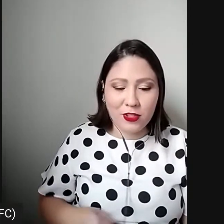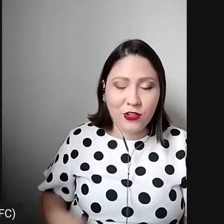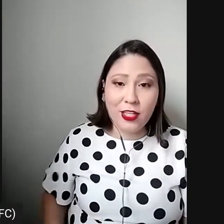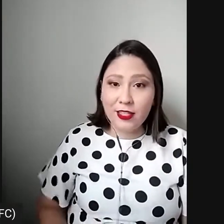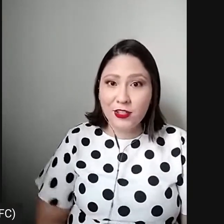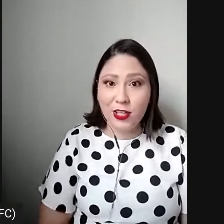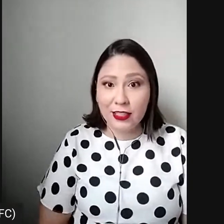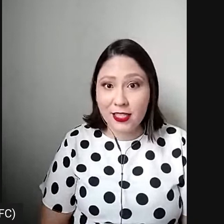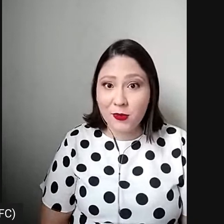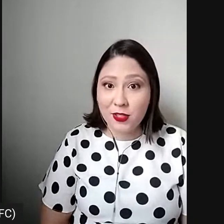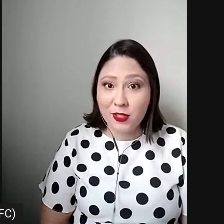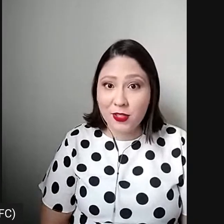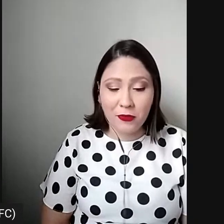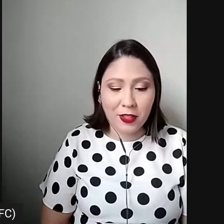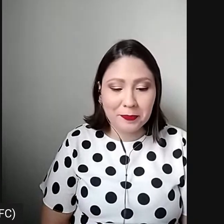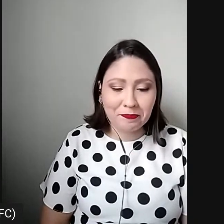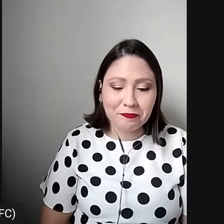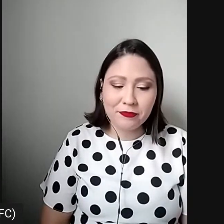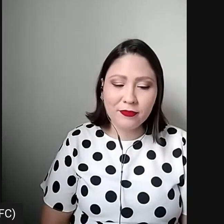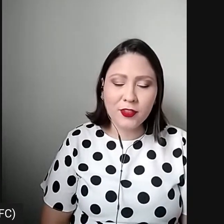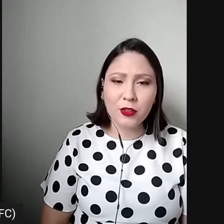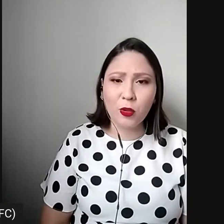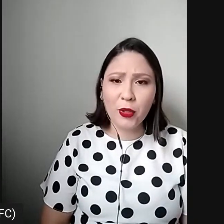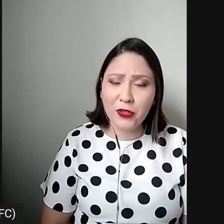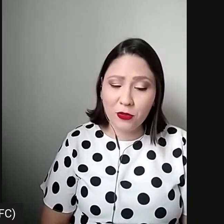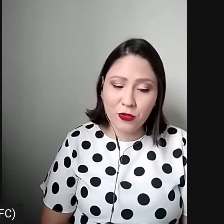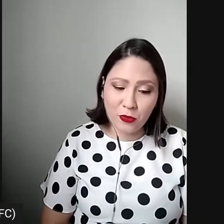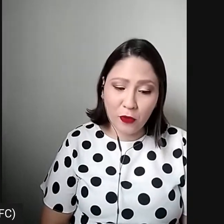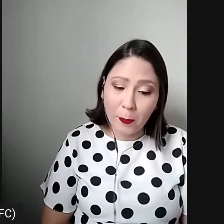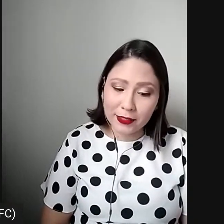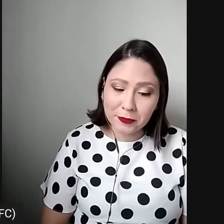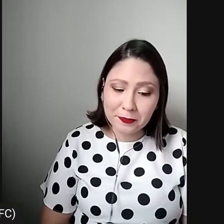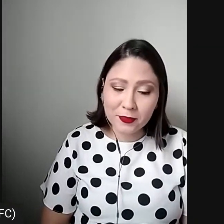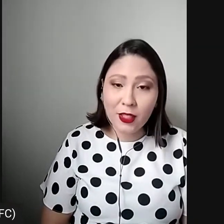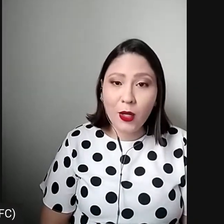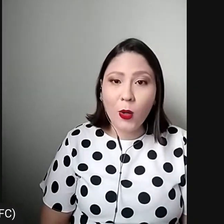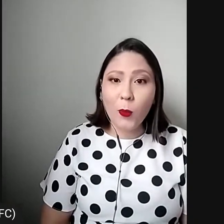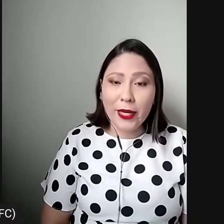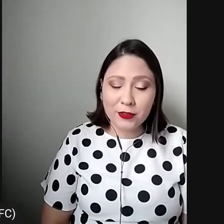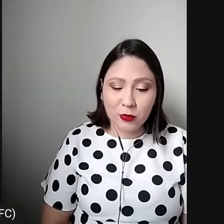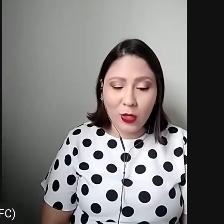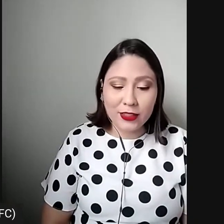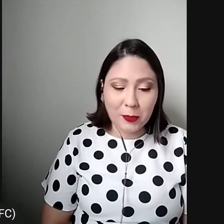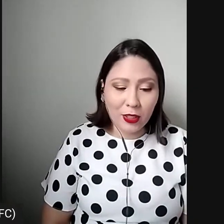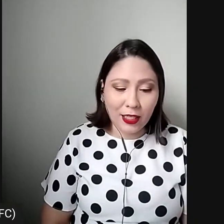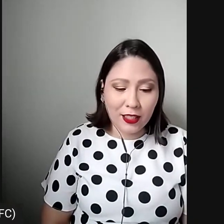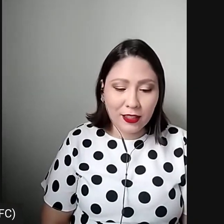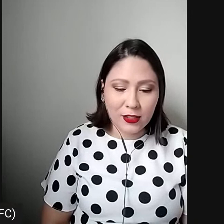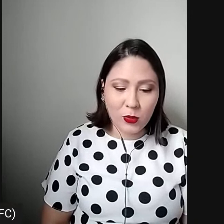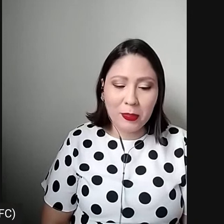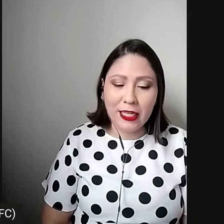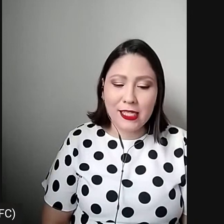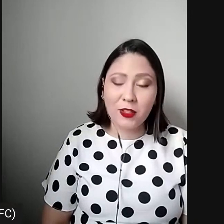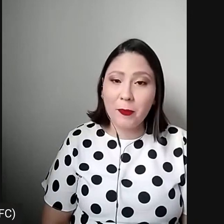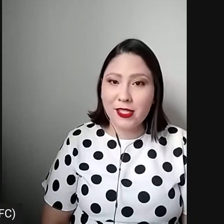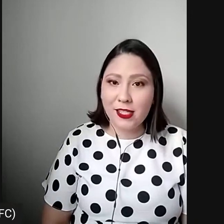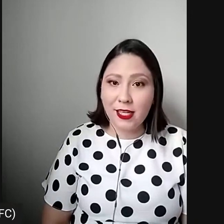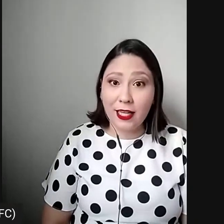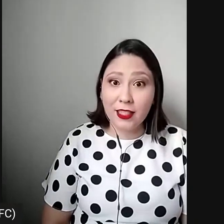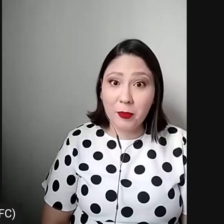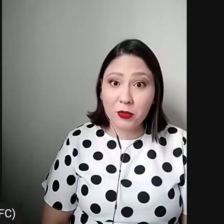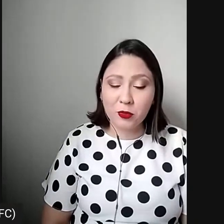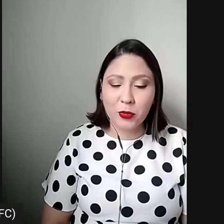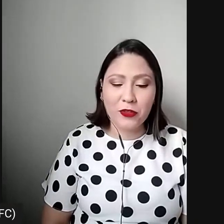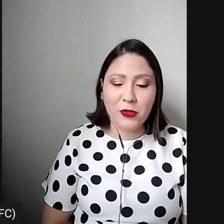Ontem nós tivemos dicas de redação científica com o professor Gilson Volpato, o método quadripolar e sua aplicação na